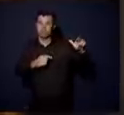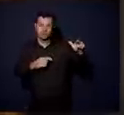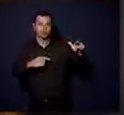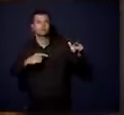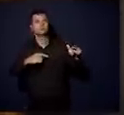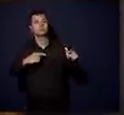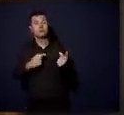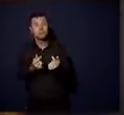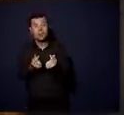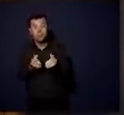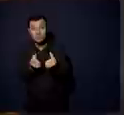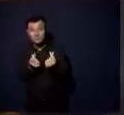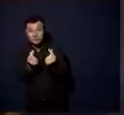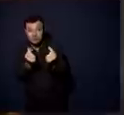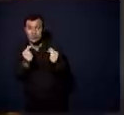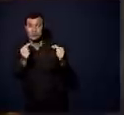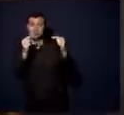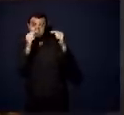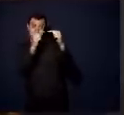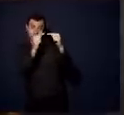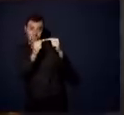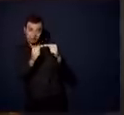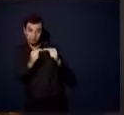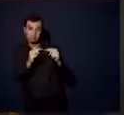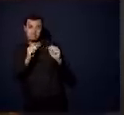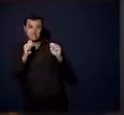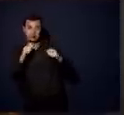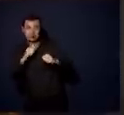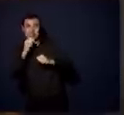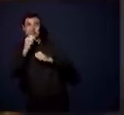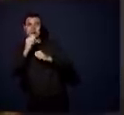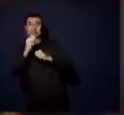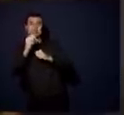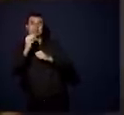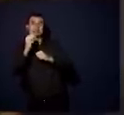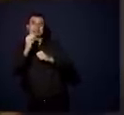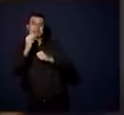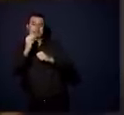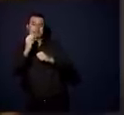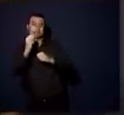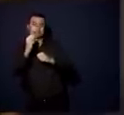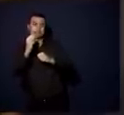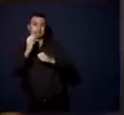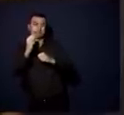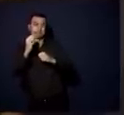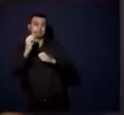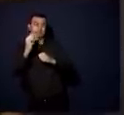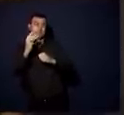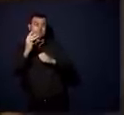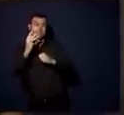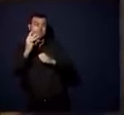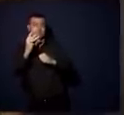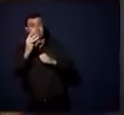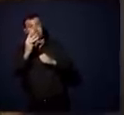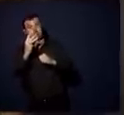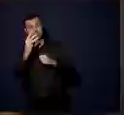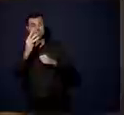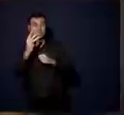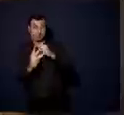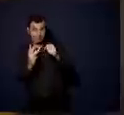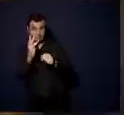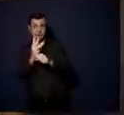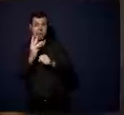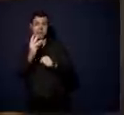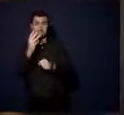seja factível né daqui a três quatro que cinco anos